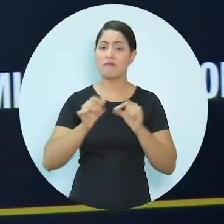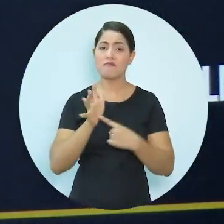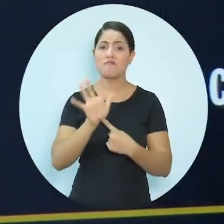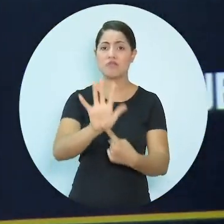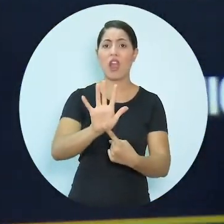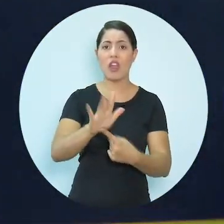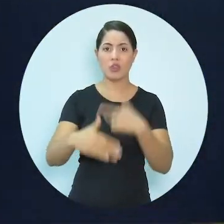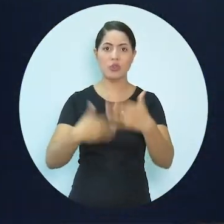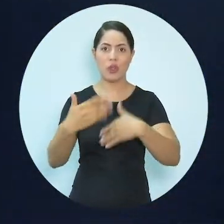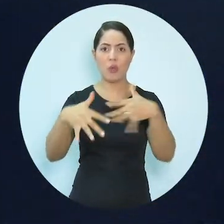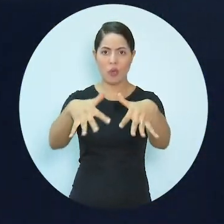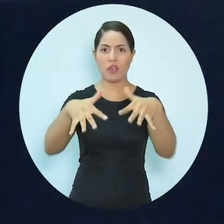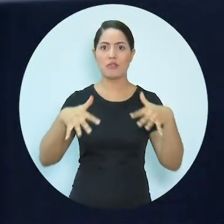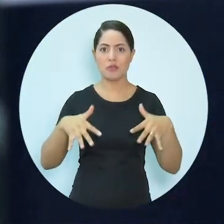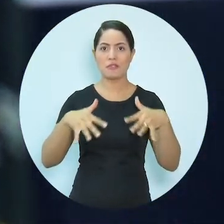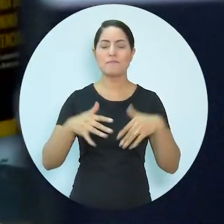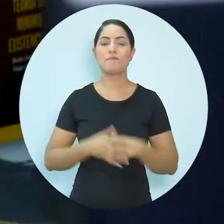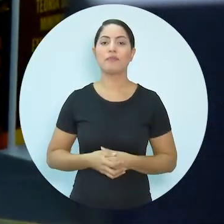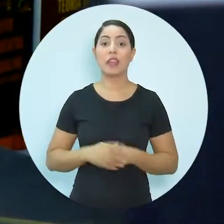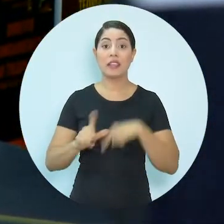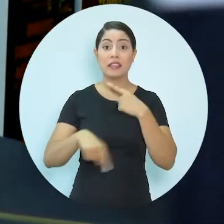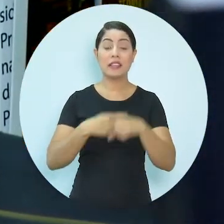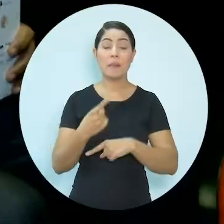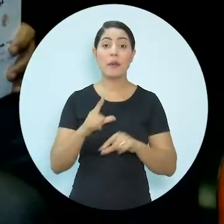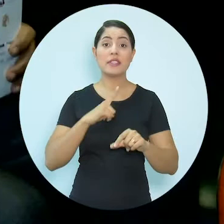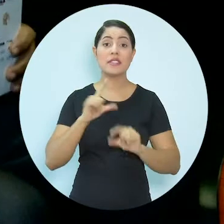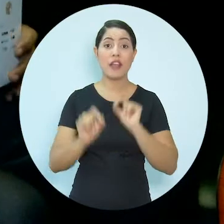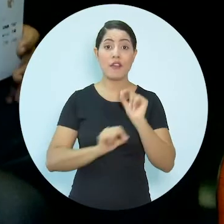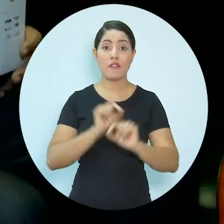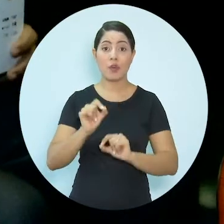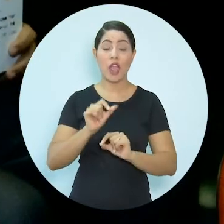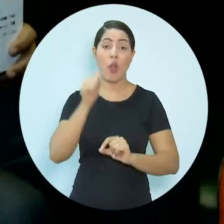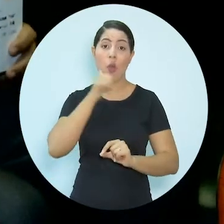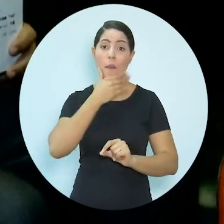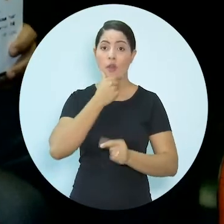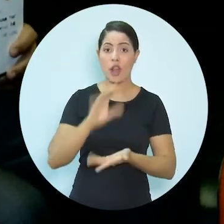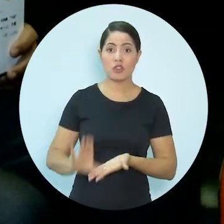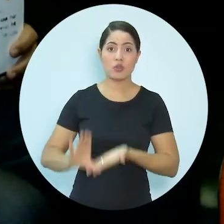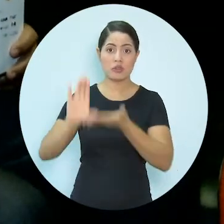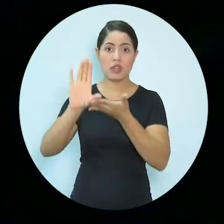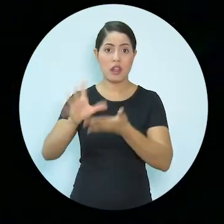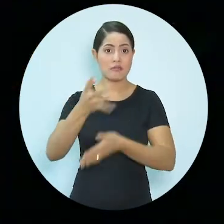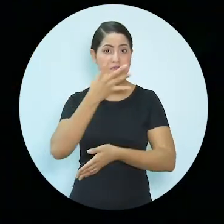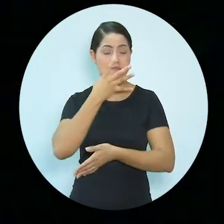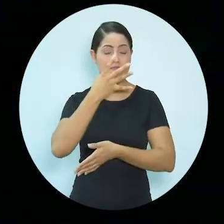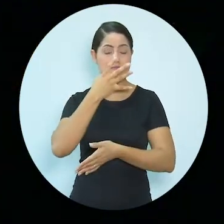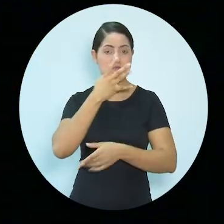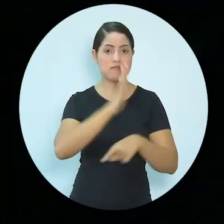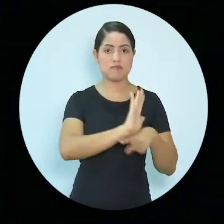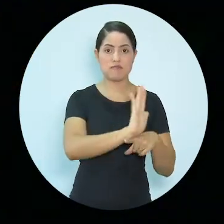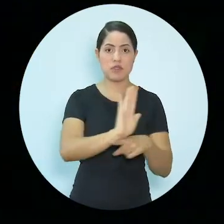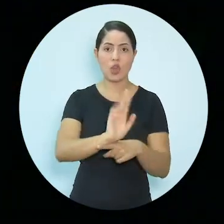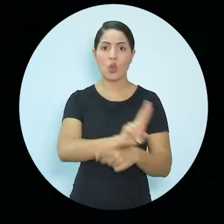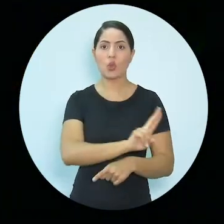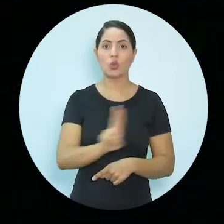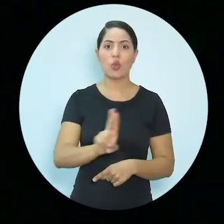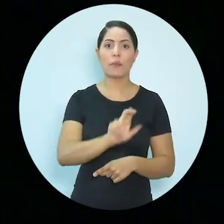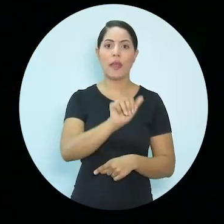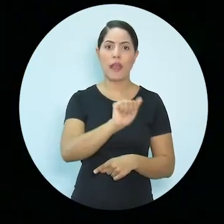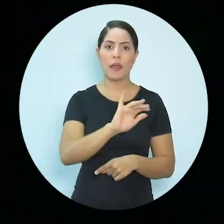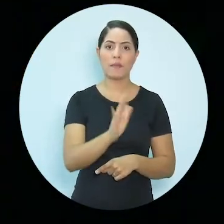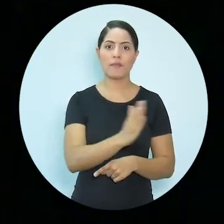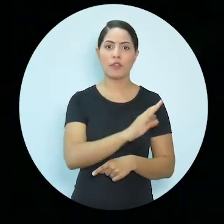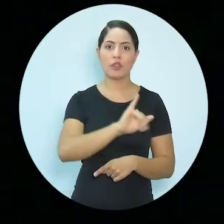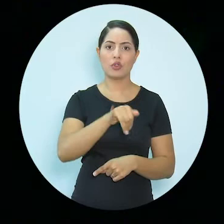Dantas, também receberam destaque durante o Conselho Pleno. Após a sessão, conselheiras e conselheiros federais acompanharam a exibição do documentário